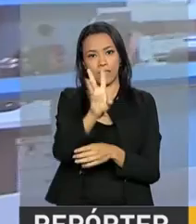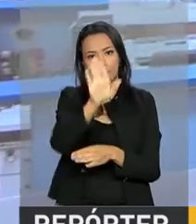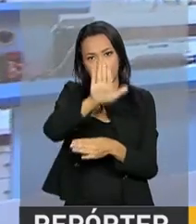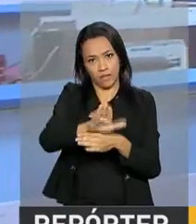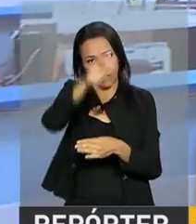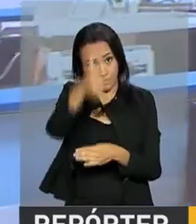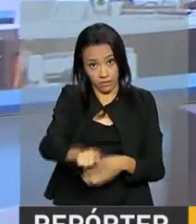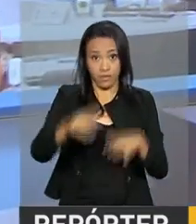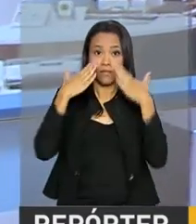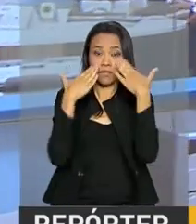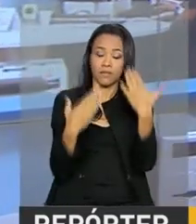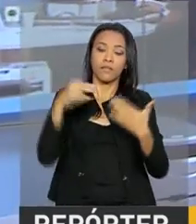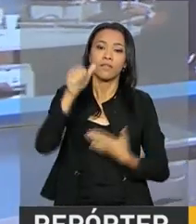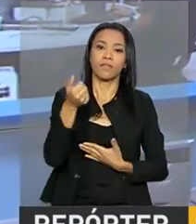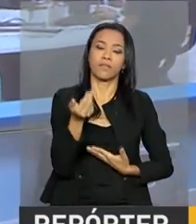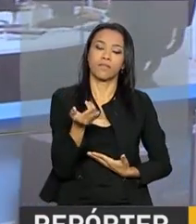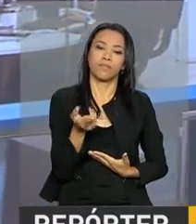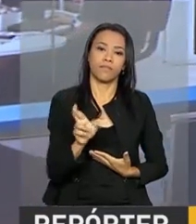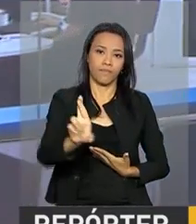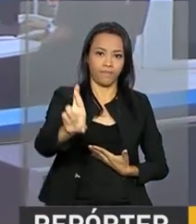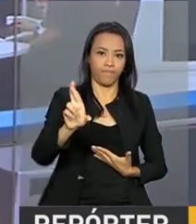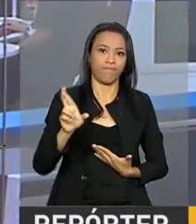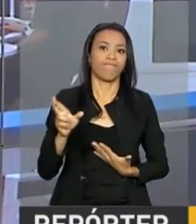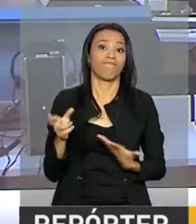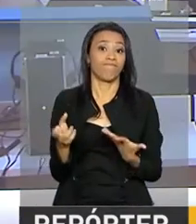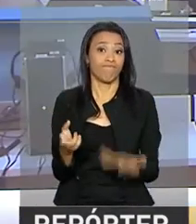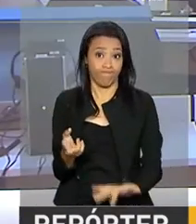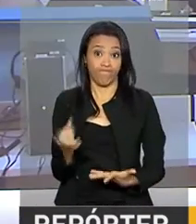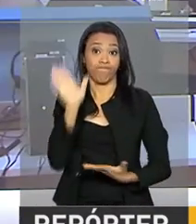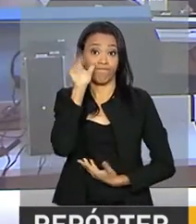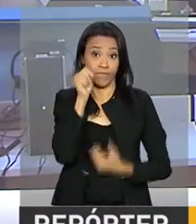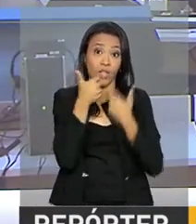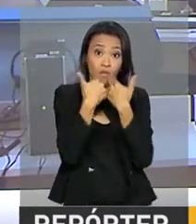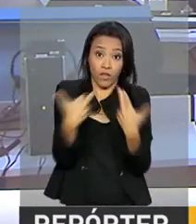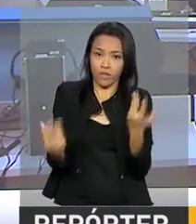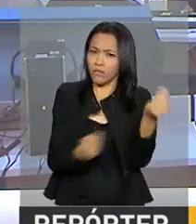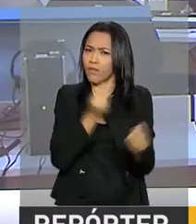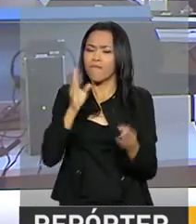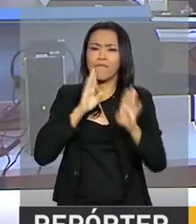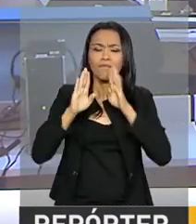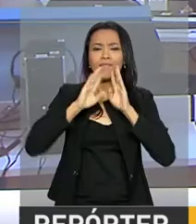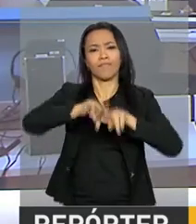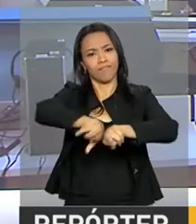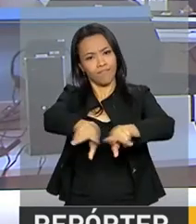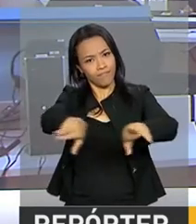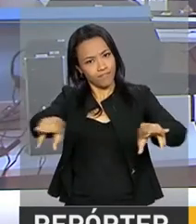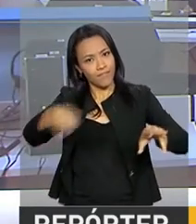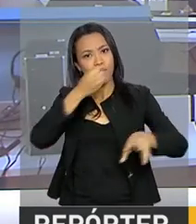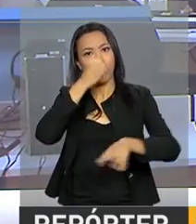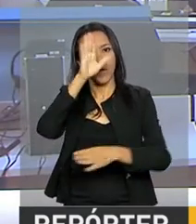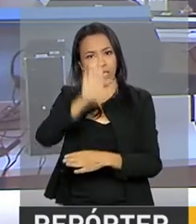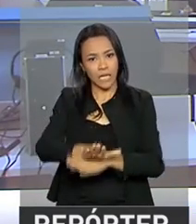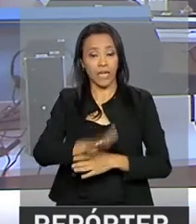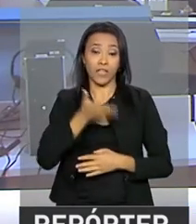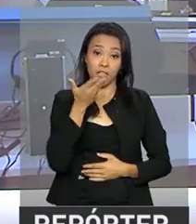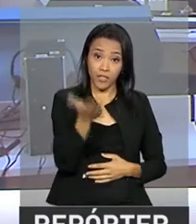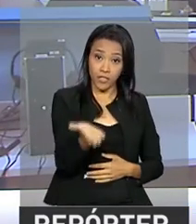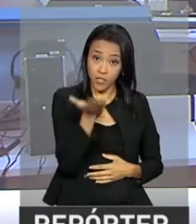na próxima edição do Repórter NBR. Acompanhe as novidades também pelas nossas redes sociais. Uma boa tarde